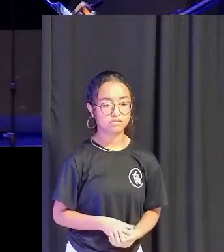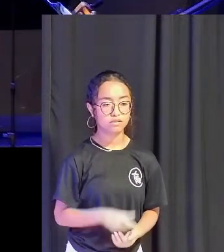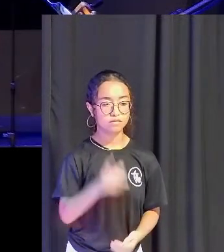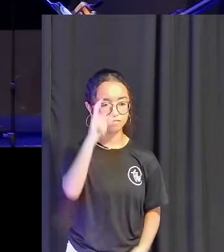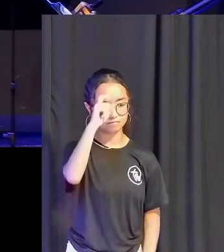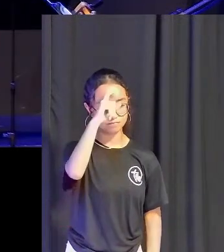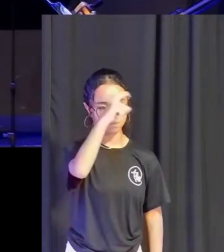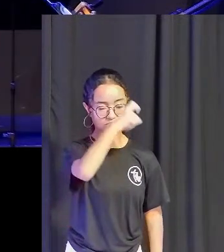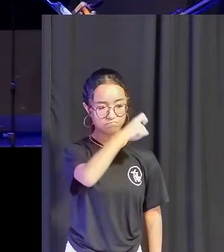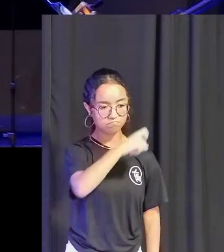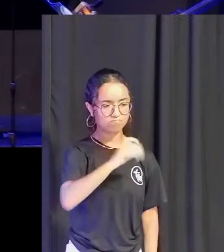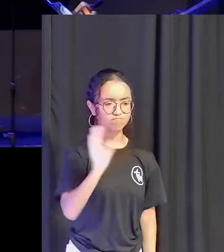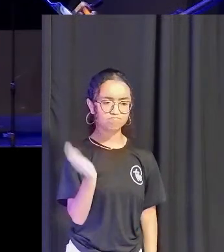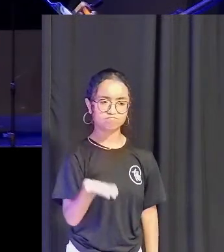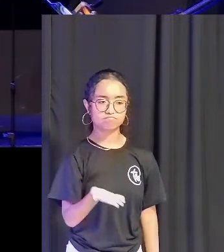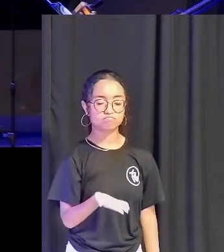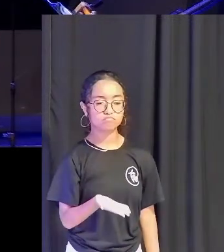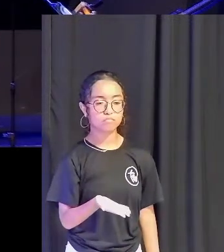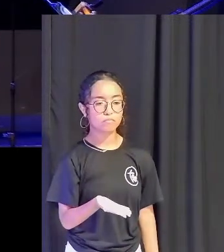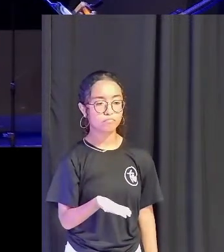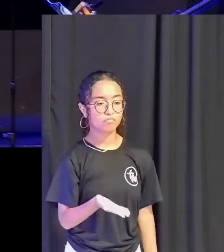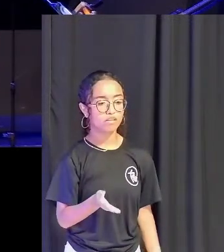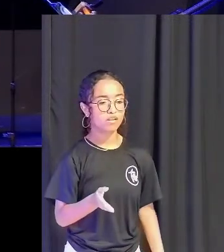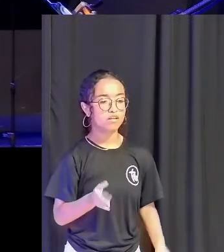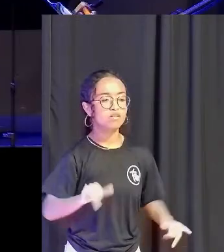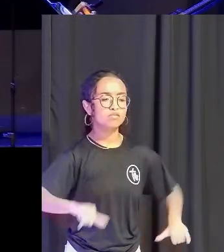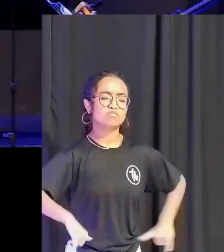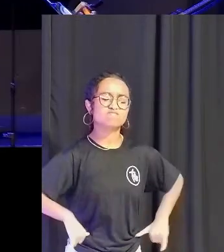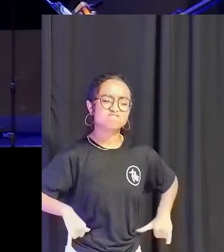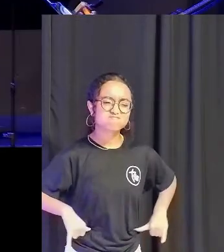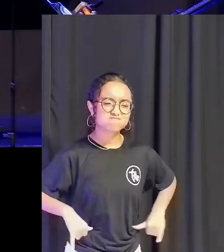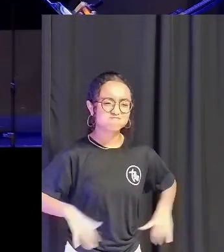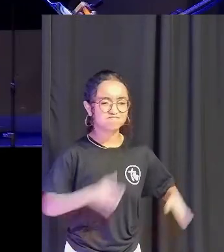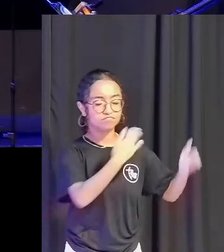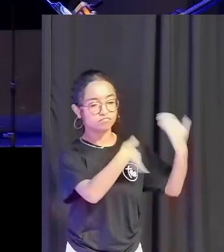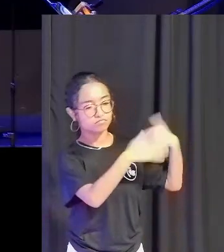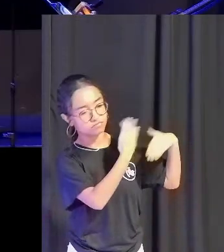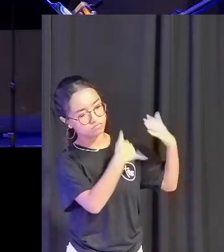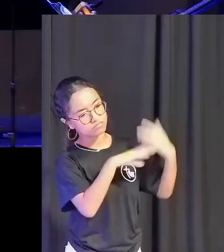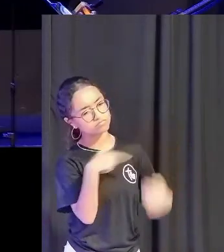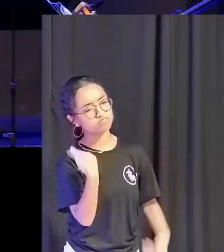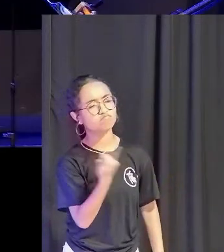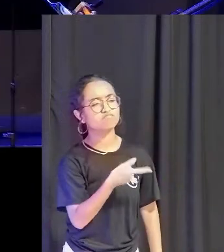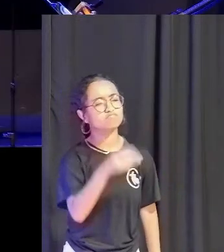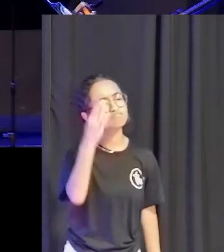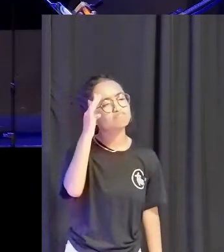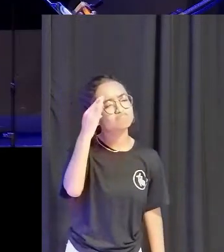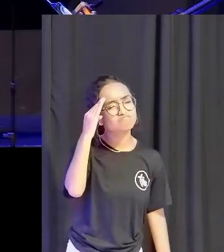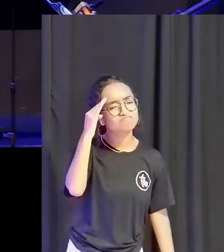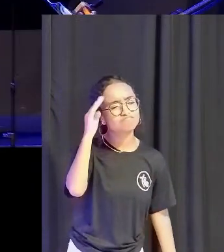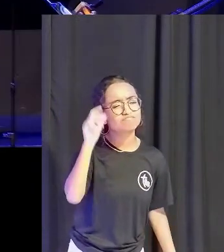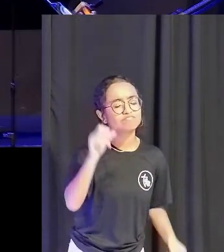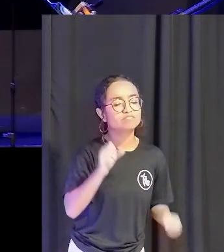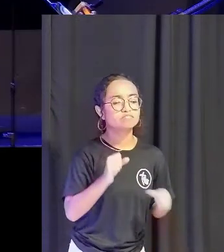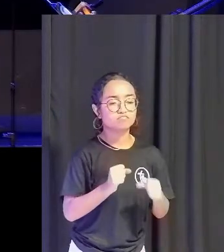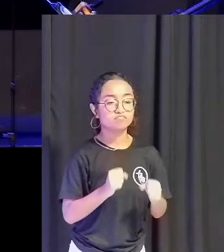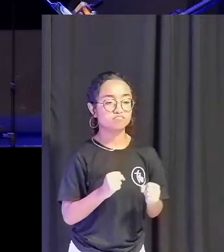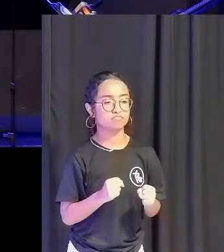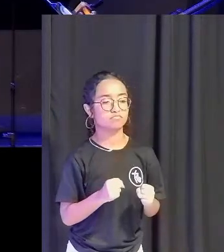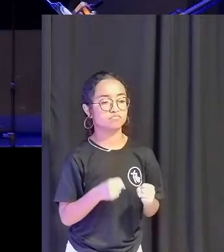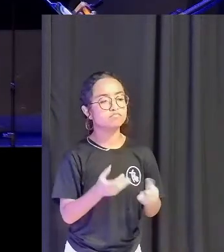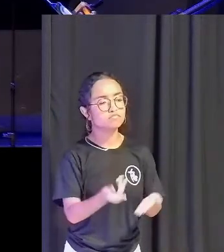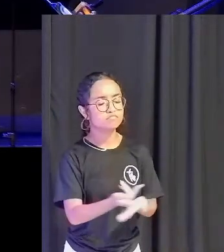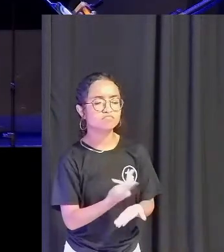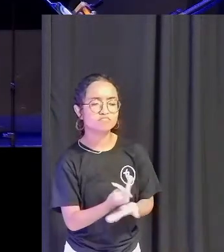já enfrentou no passado, quando a gente reconhece isso, a gente pode começar a buscar as